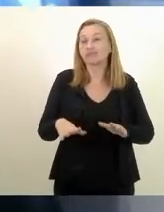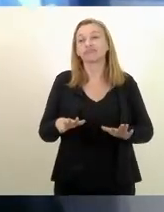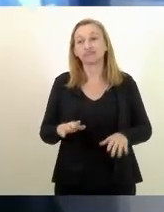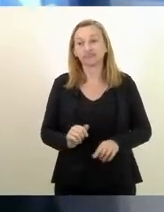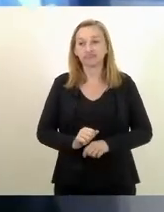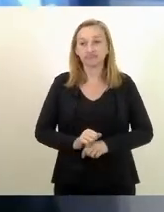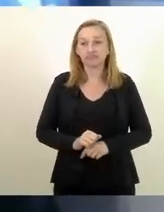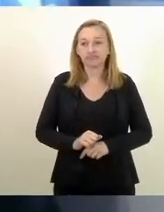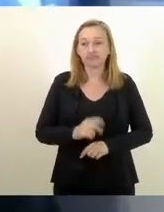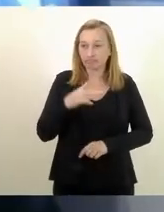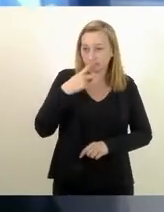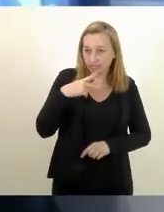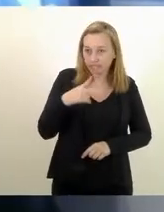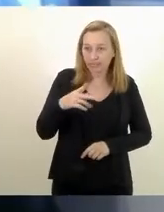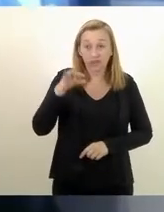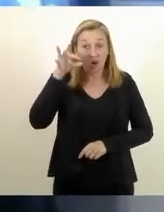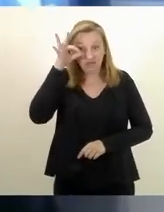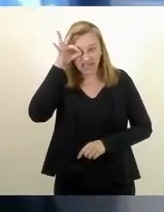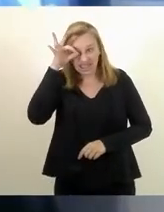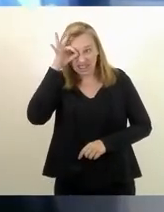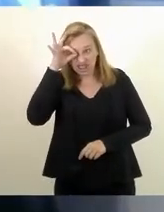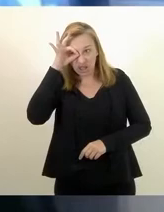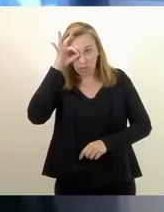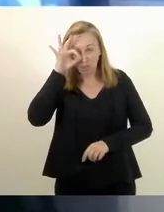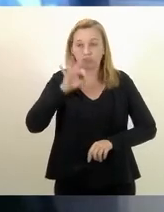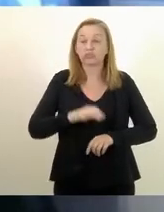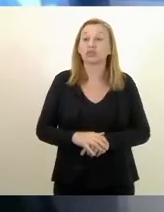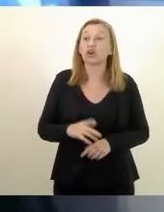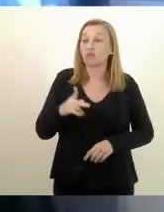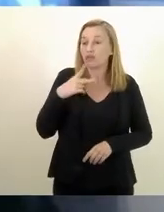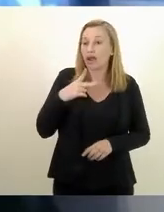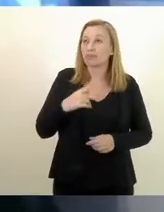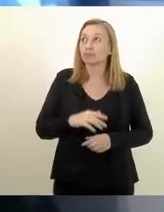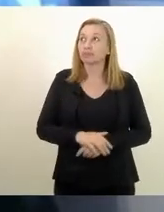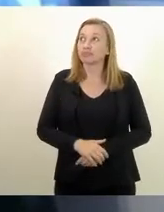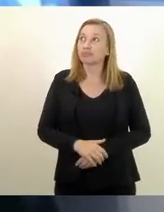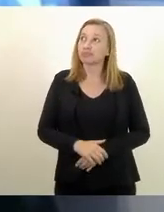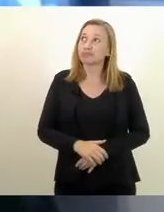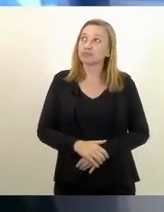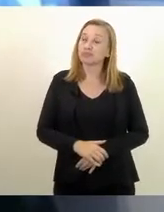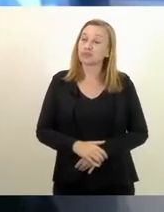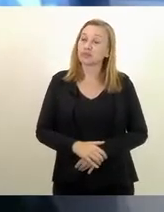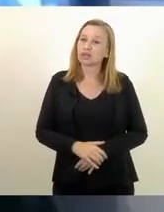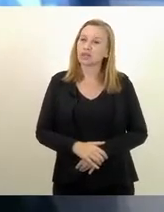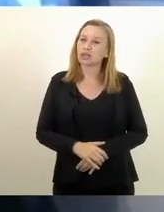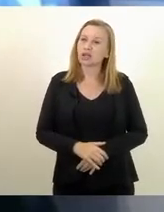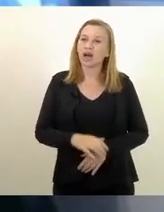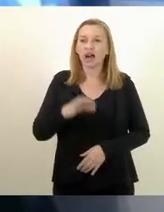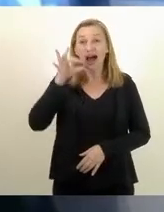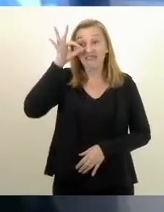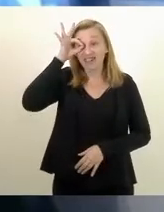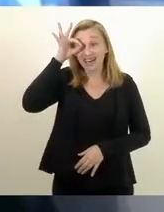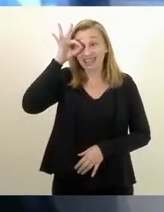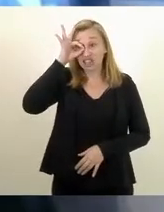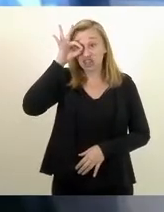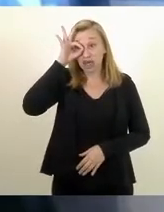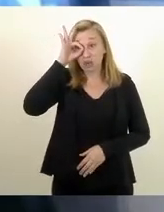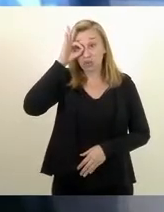por falar no Afeganistão eu digo o seguinte lá no Afeganistão